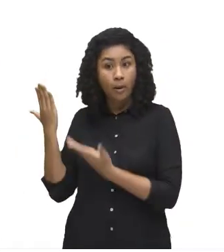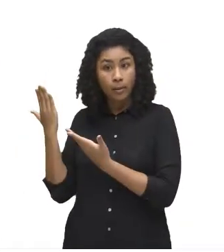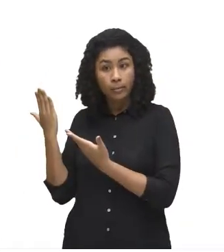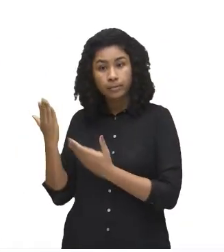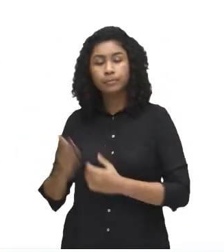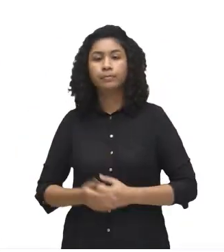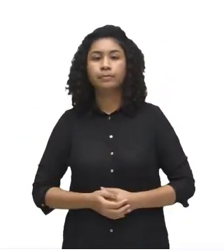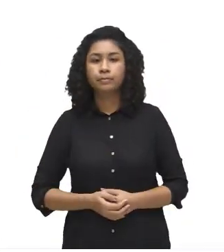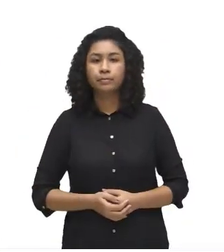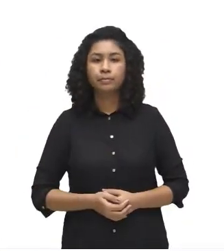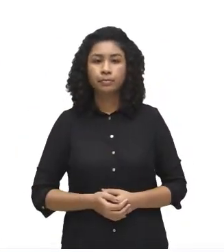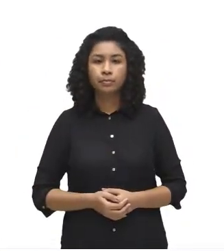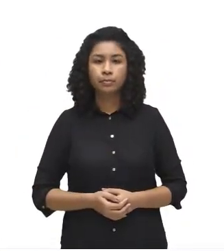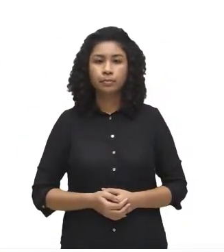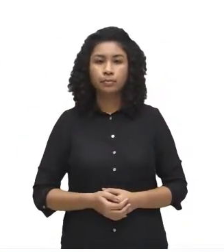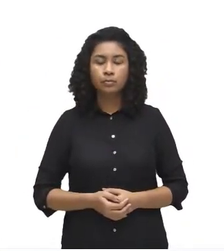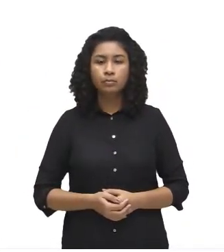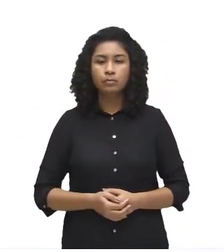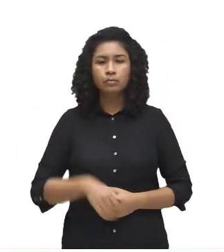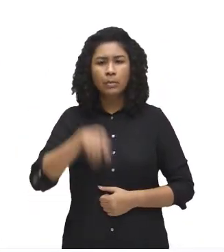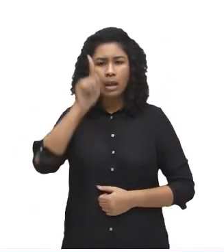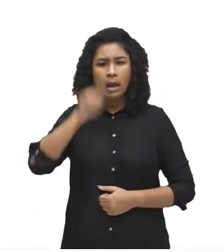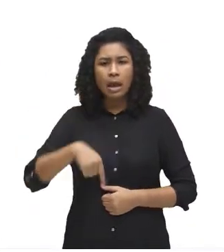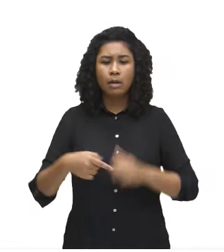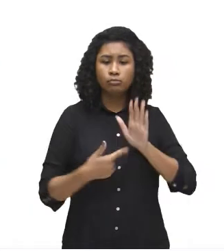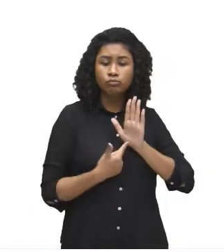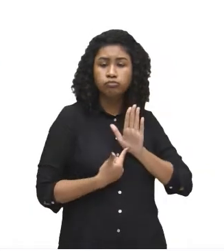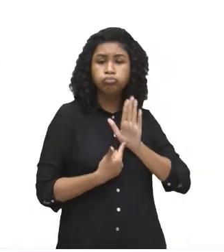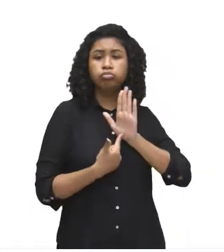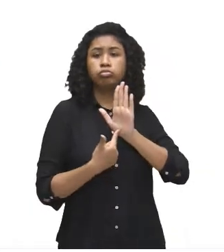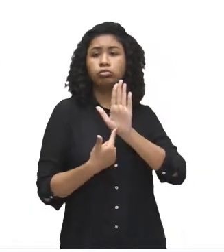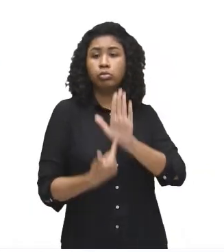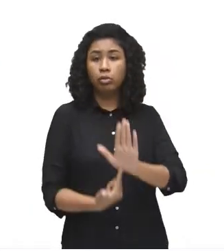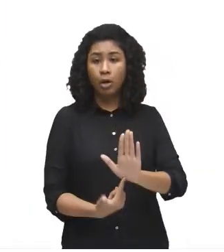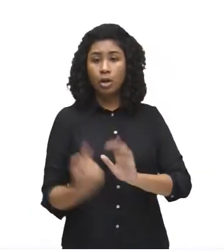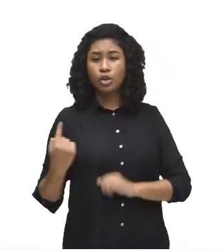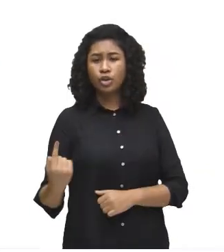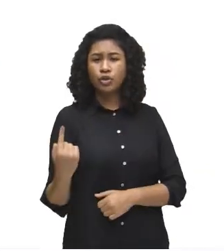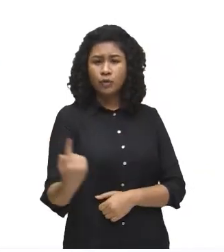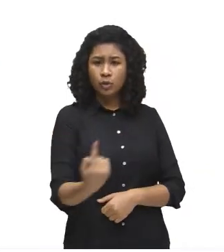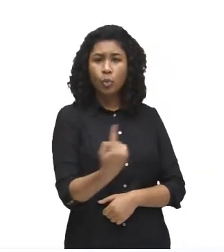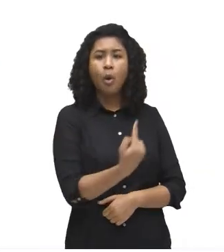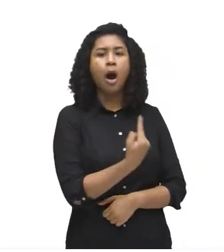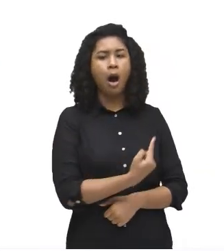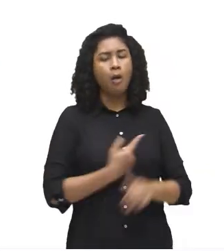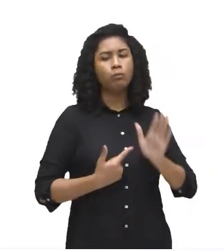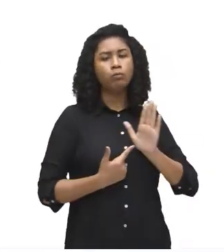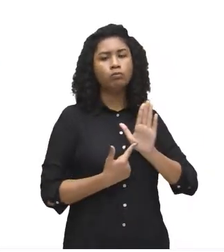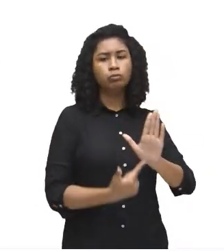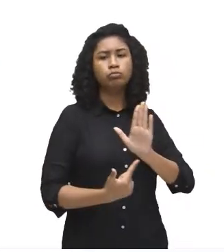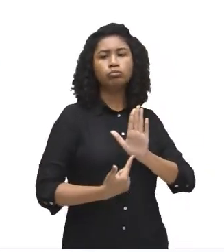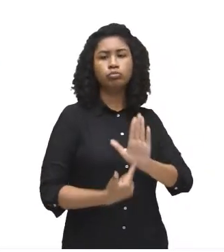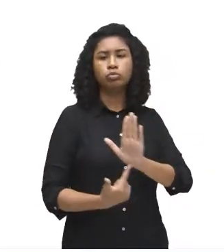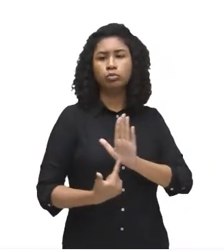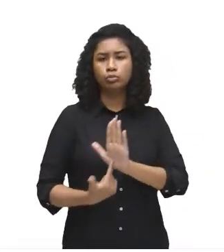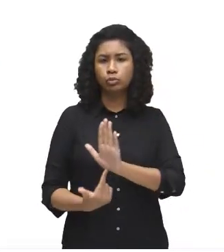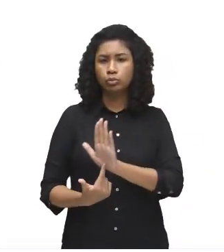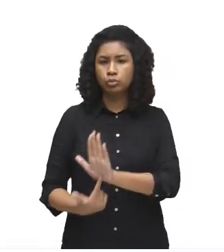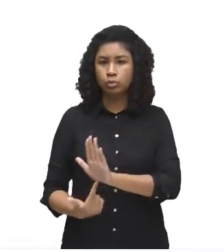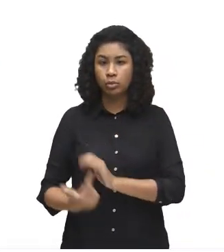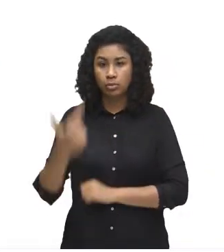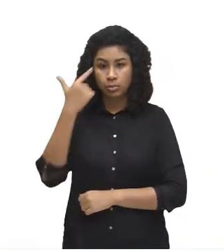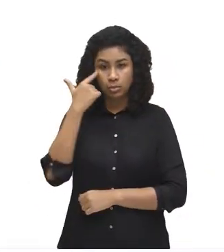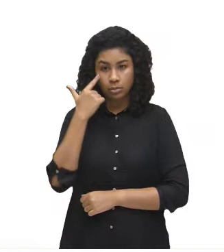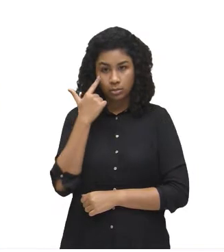é a expressão individual. Muita atenção aqui. Atenção agora. É individual. Olha, a língua,